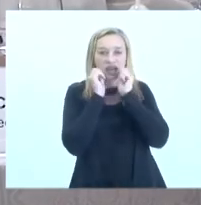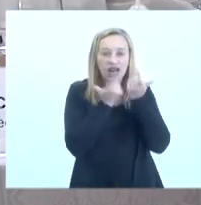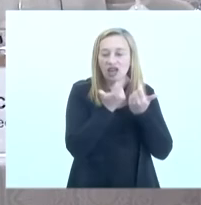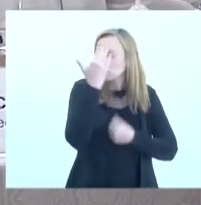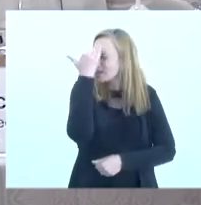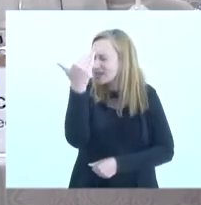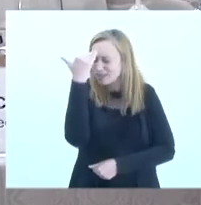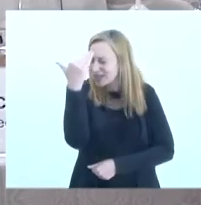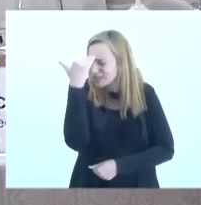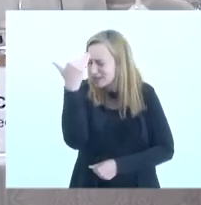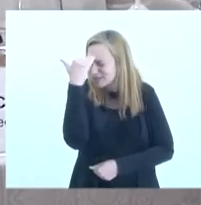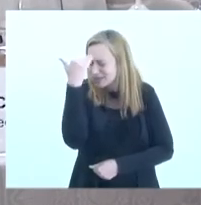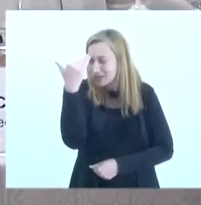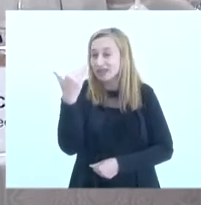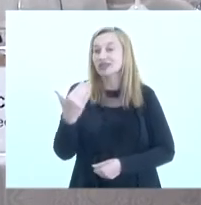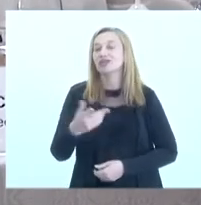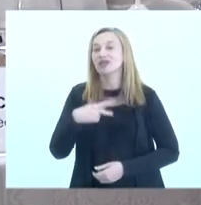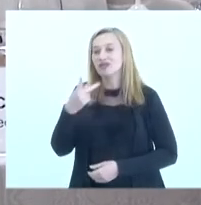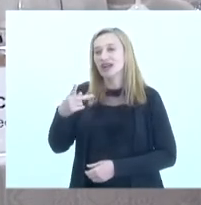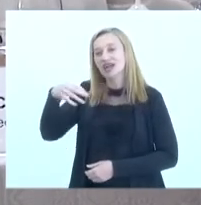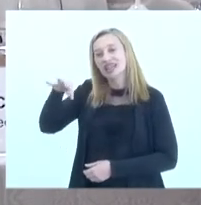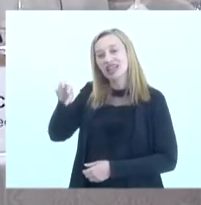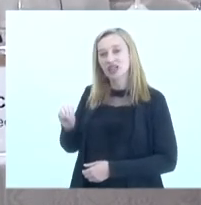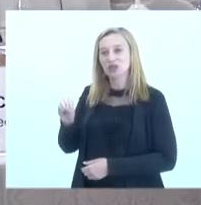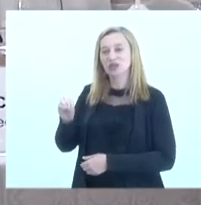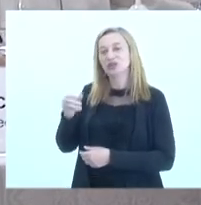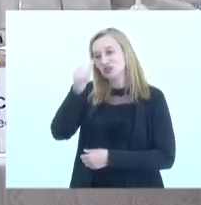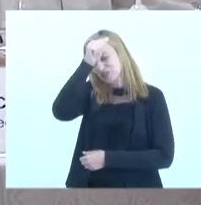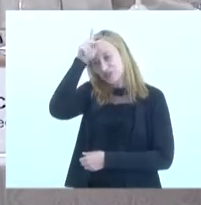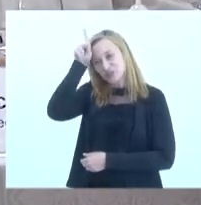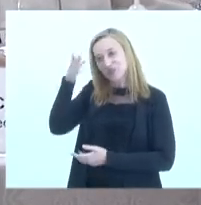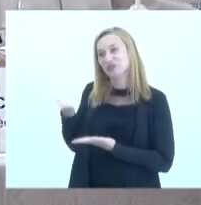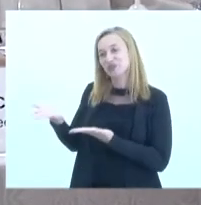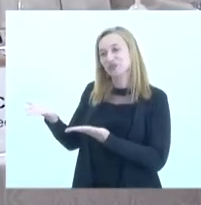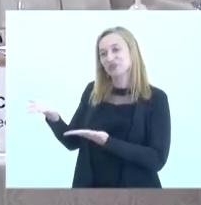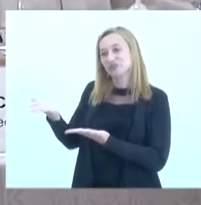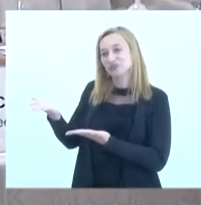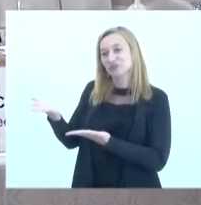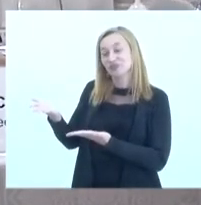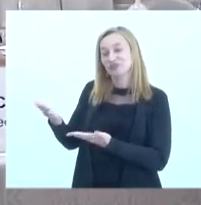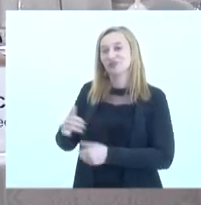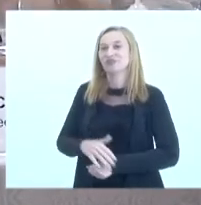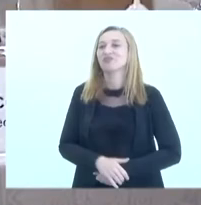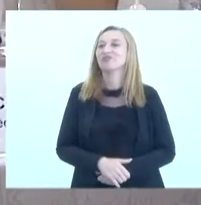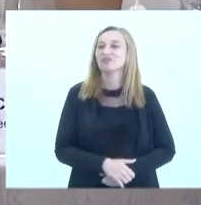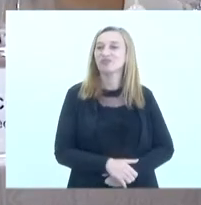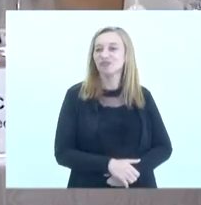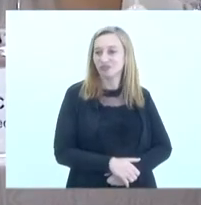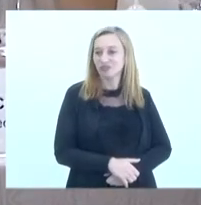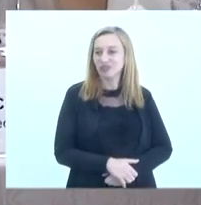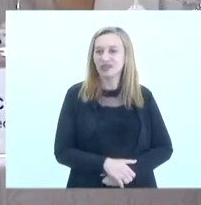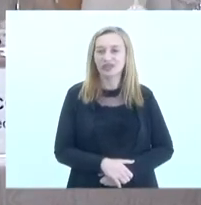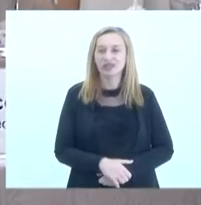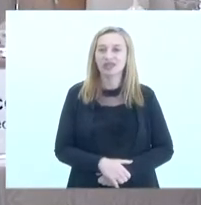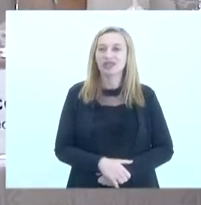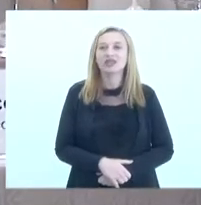muito obrigado. Com a palavra, prefeito, nosso anfitrião, Neto.